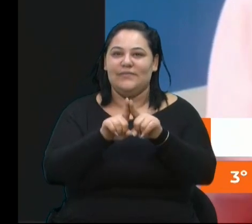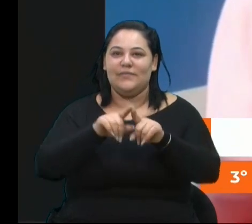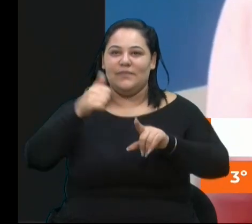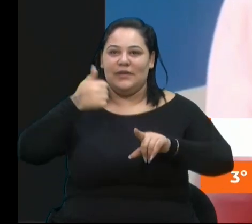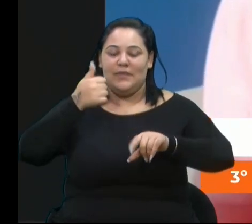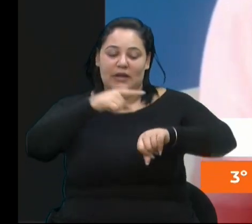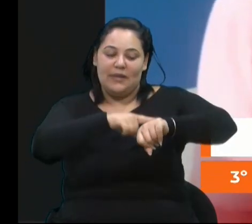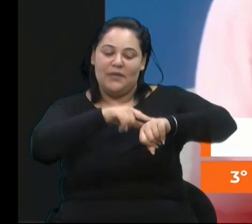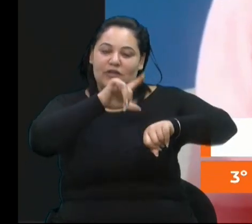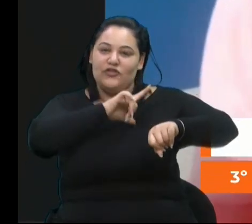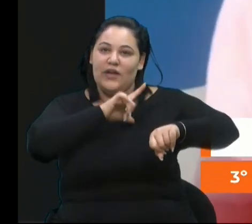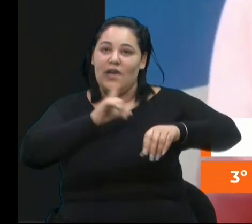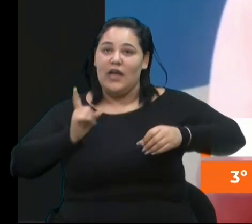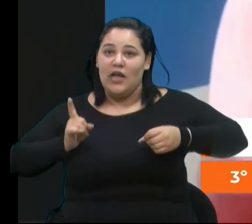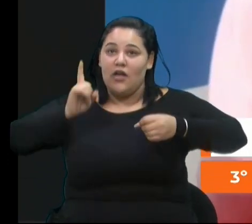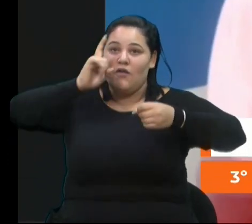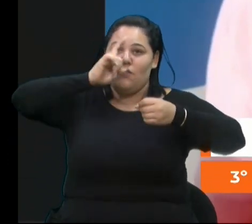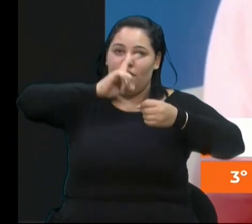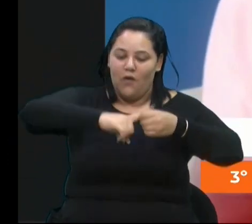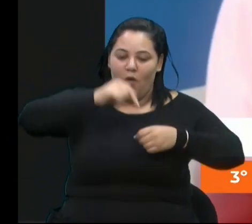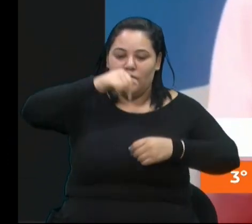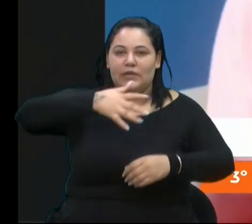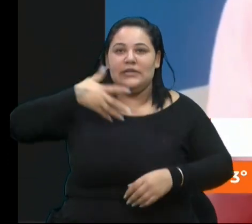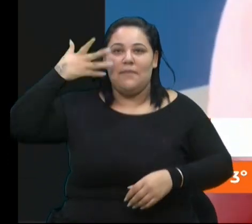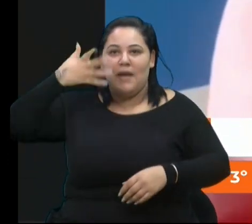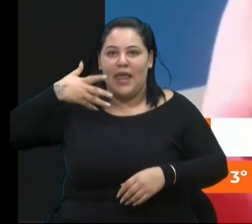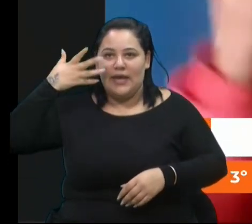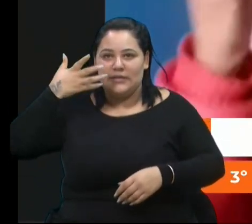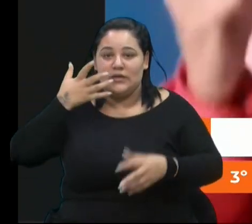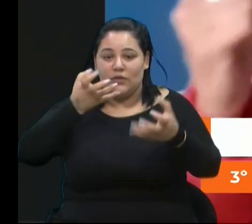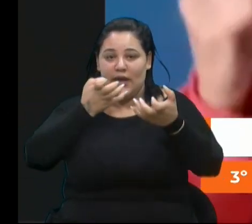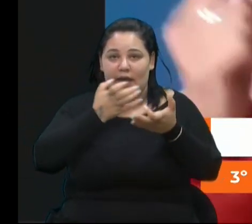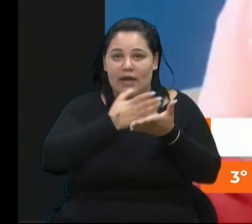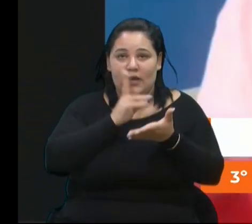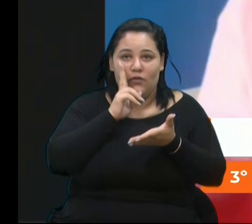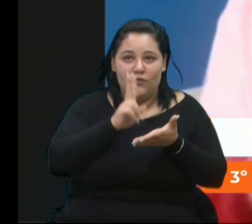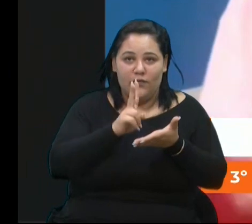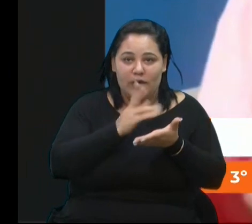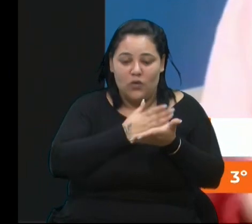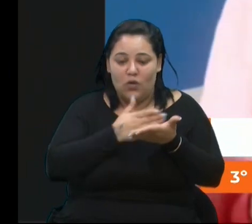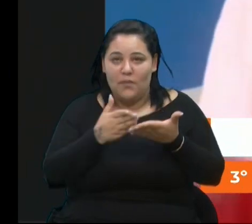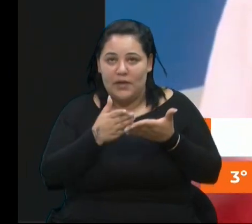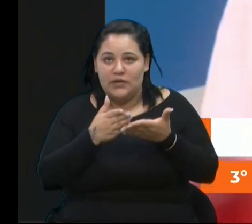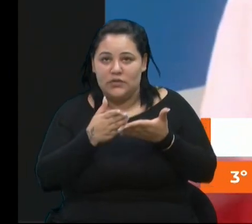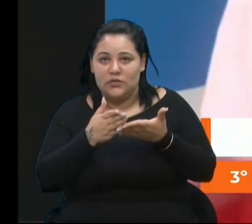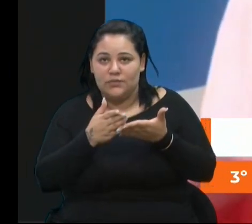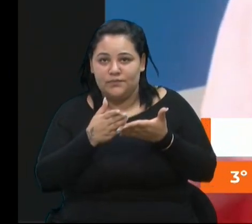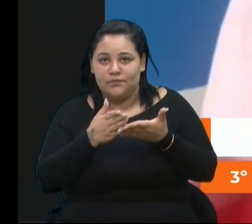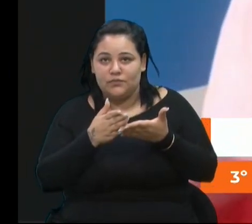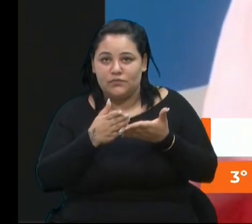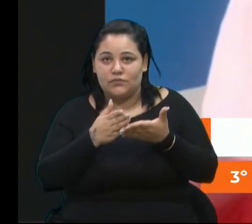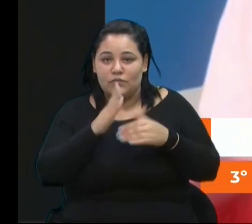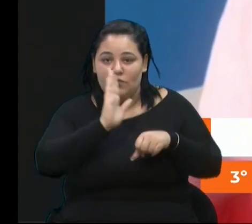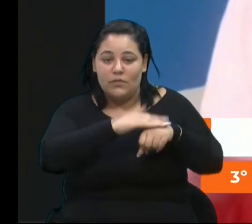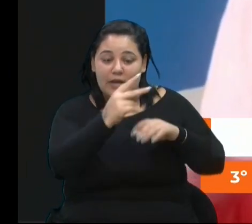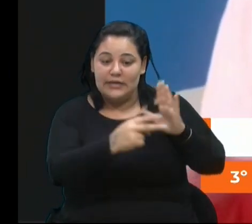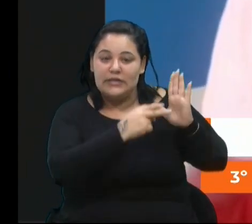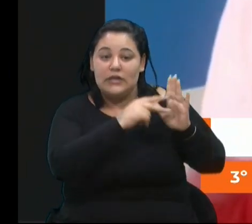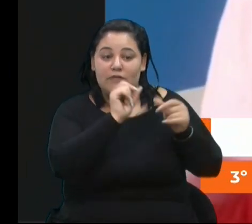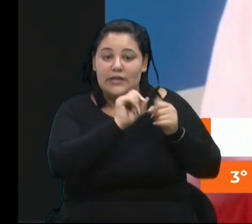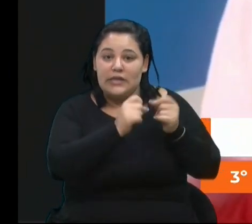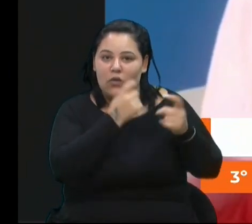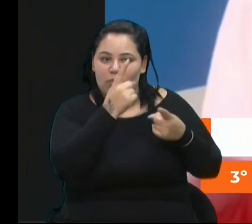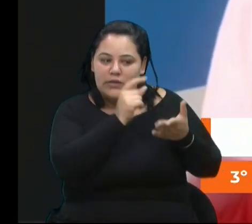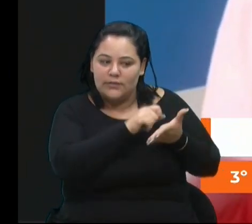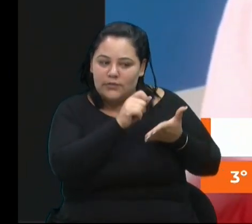primeiro tempinho que eu tiver, eu vou voltar para essa palestra para assistir desde o começo com outra atenção e fazer algumas anotações que eu não consegui fazer, que eu acho que a